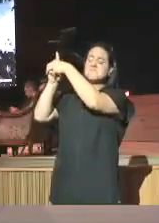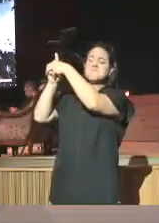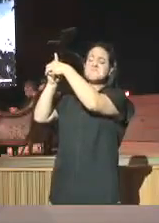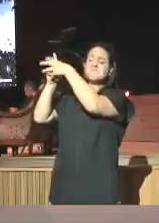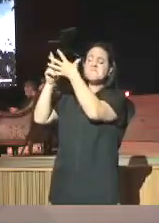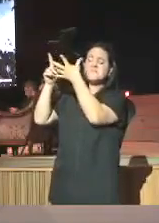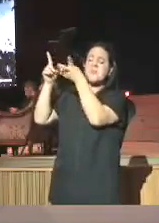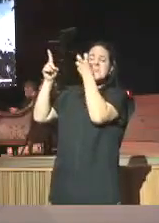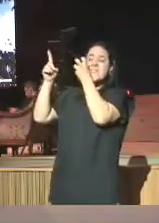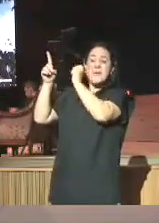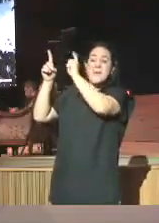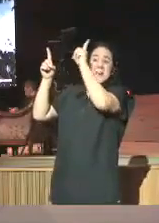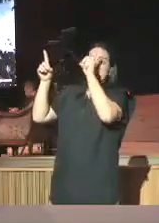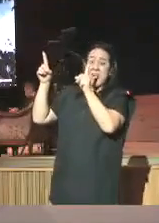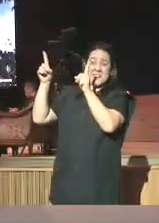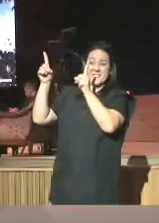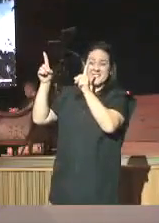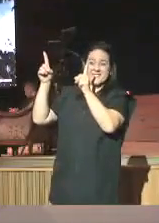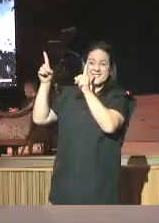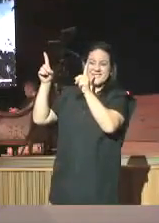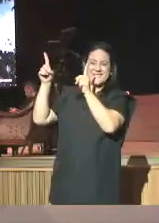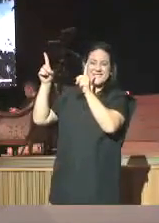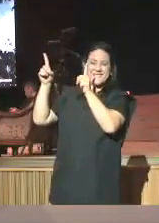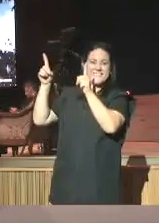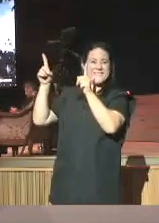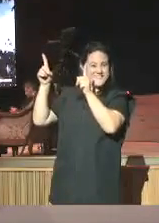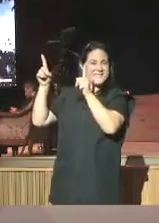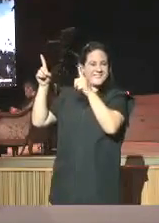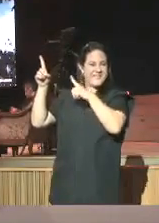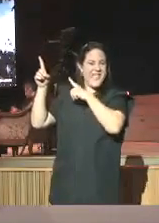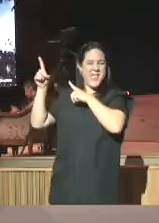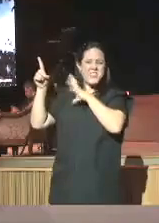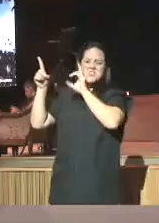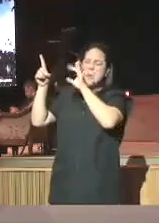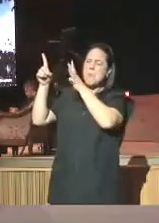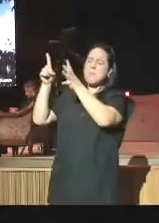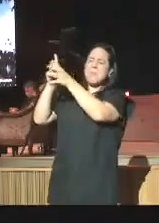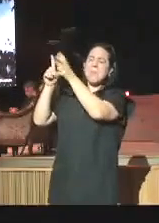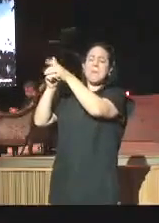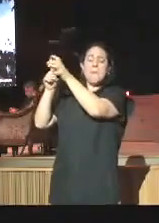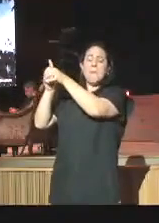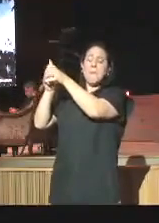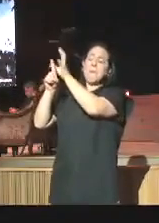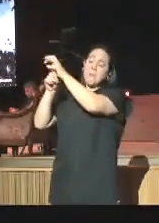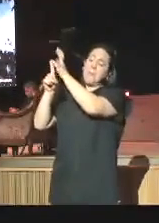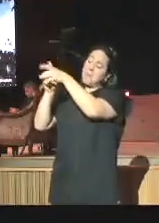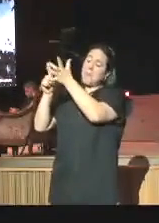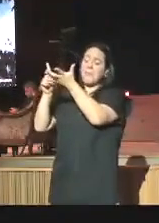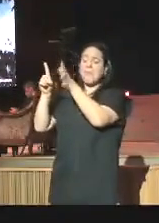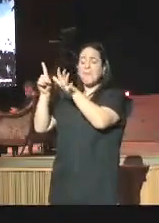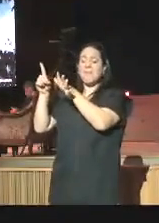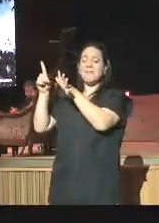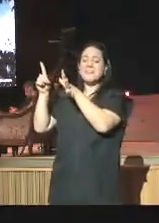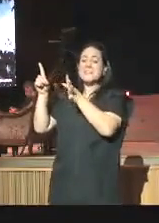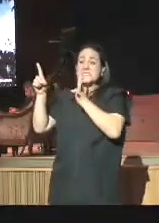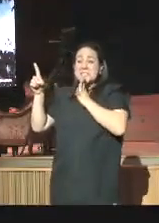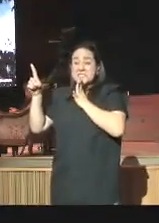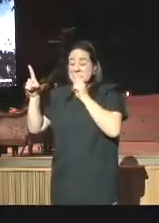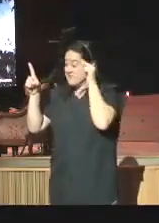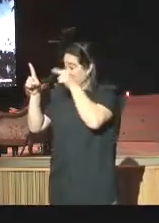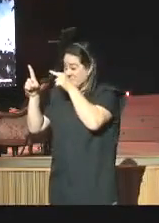nada algumas coisas a gente vê apenas algumas nuances de luz mas não consegue fazer